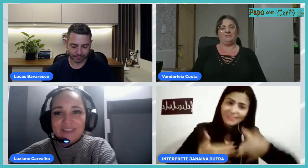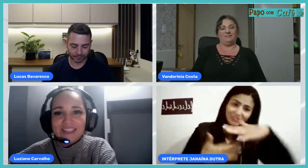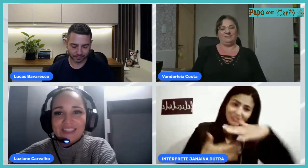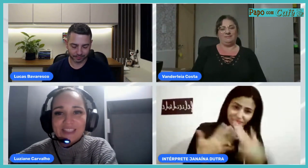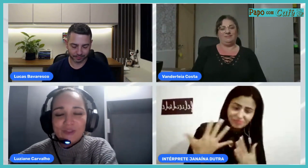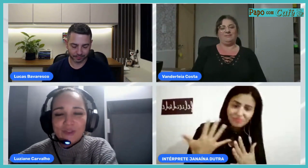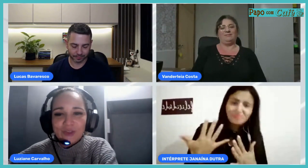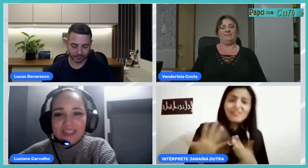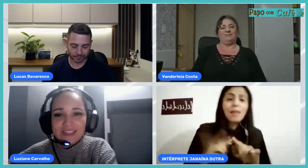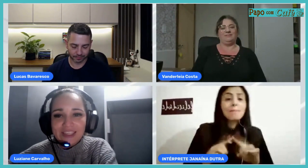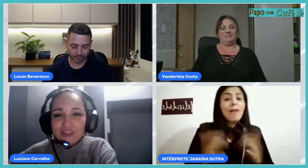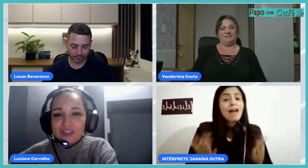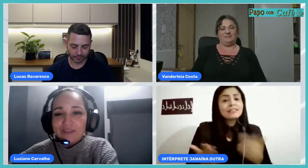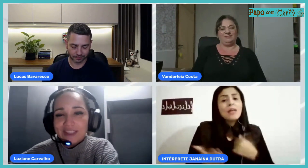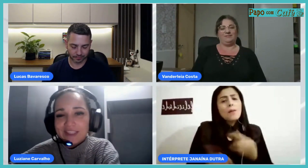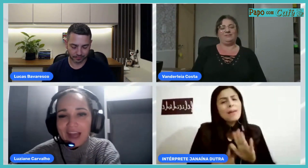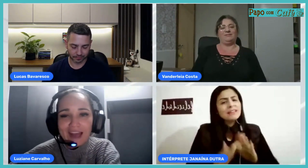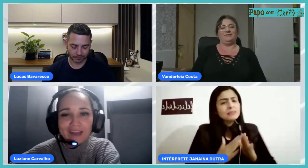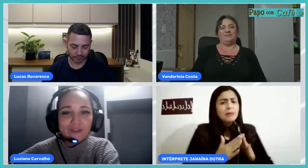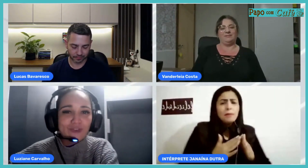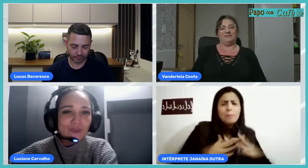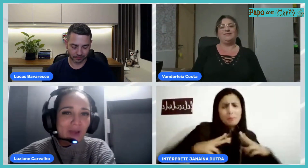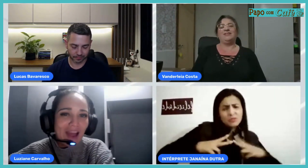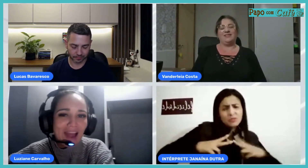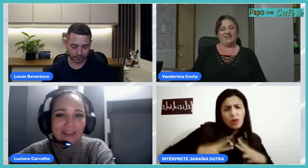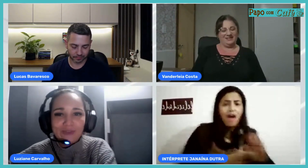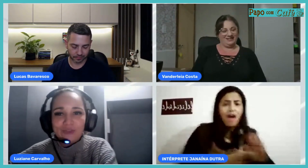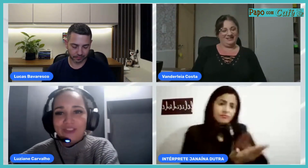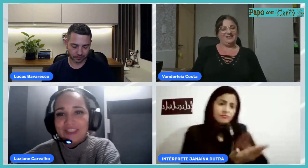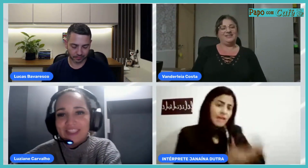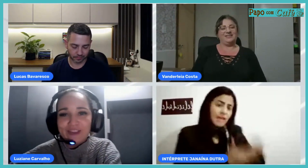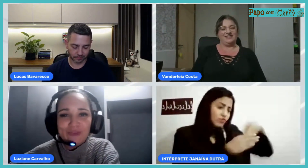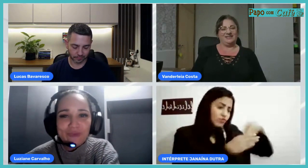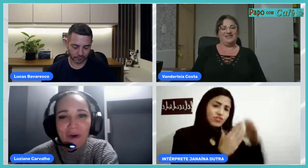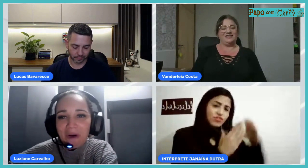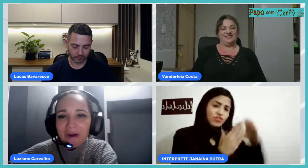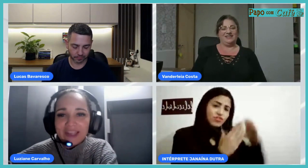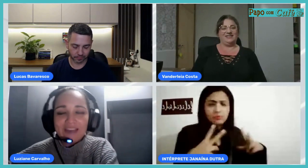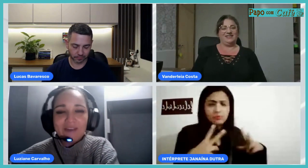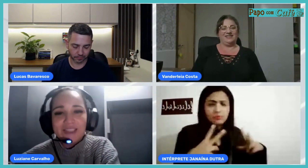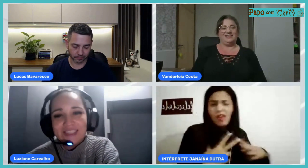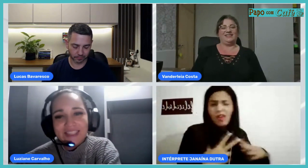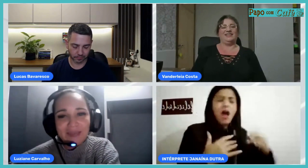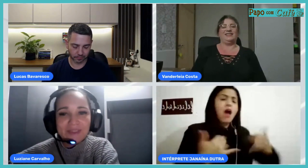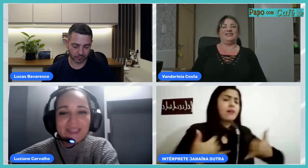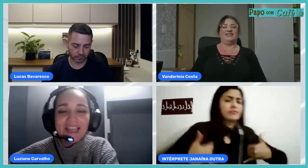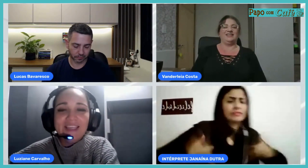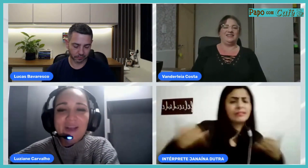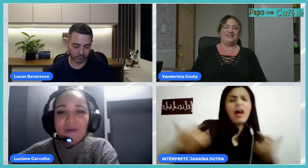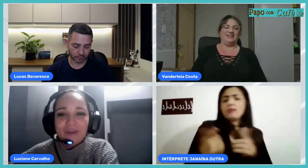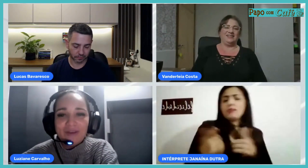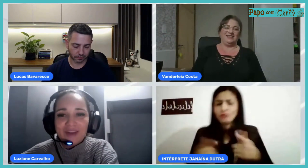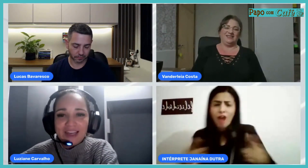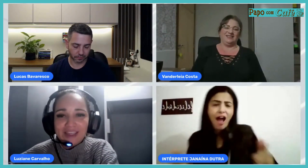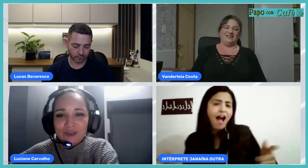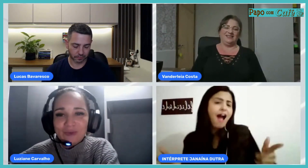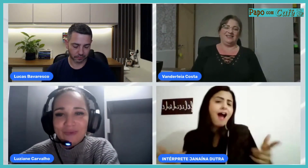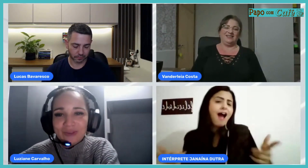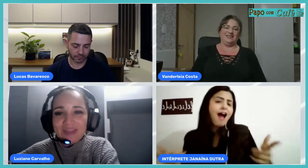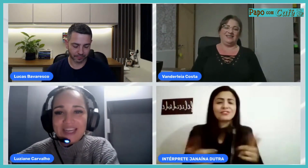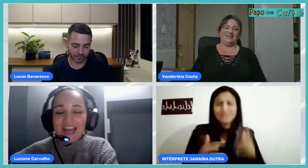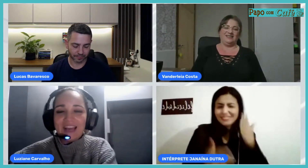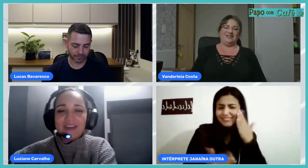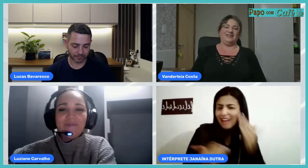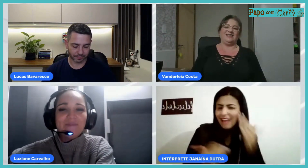né, que fazia as traduções de aniversários, de churrasco, de aniversário de vó, aquela coisa que sempre tem uma fala de